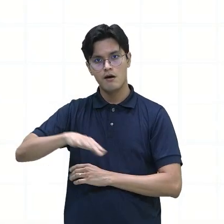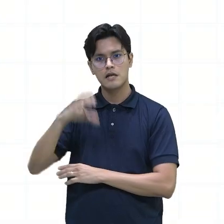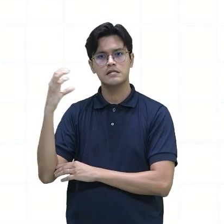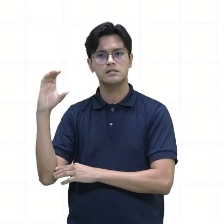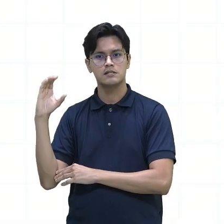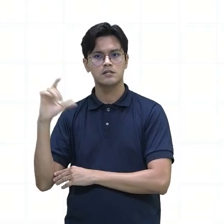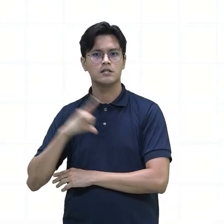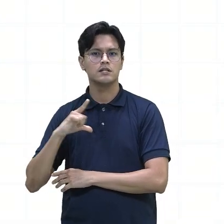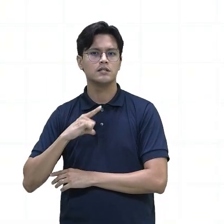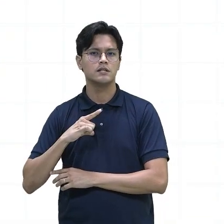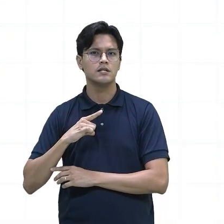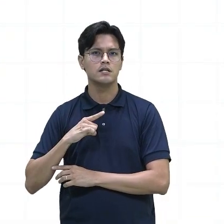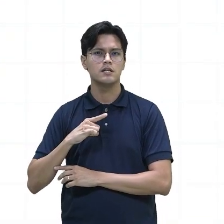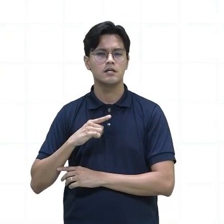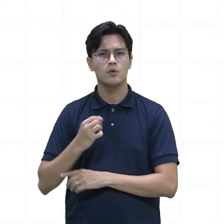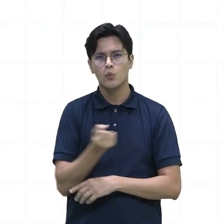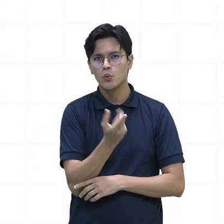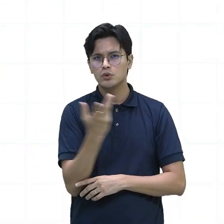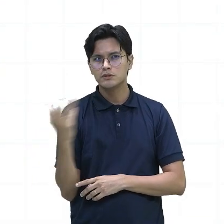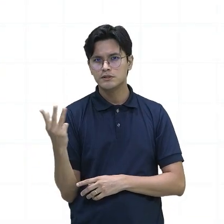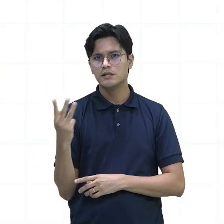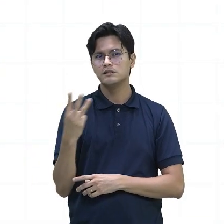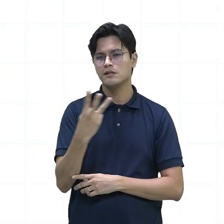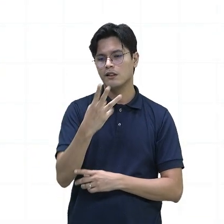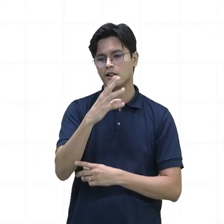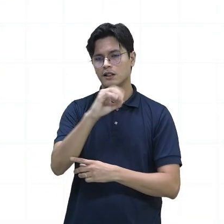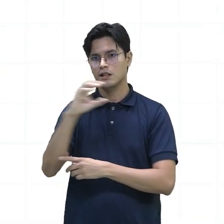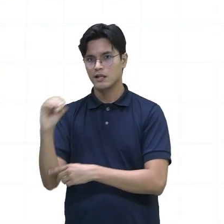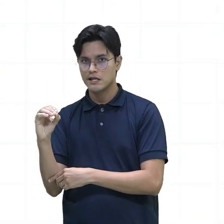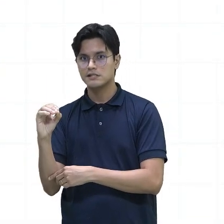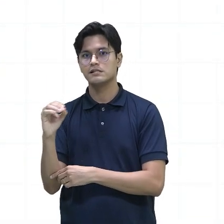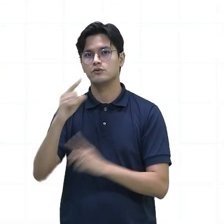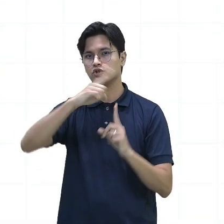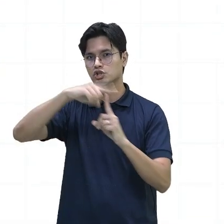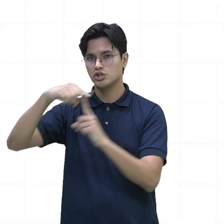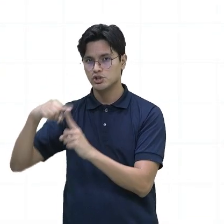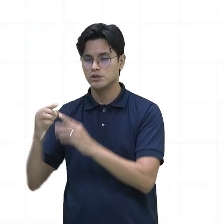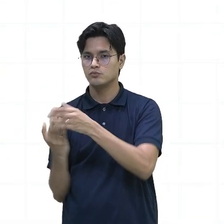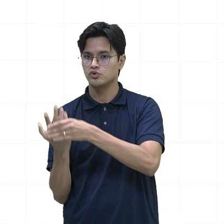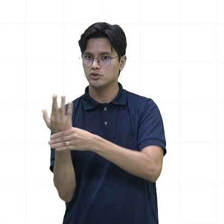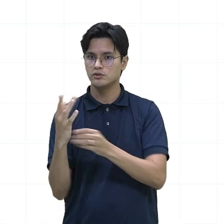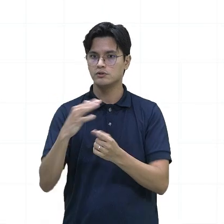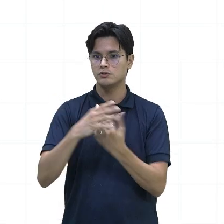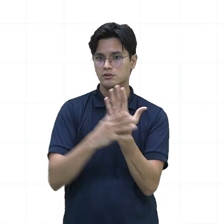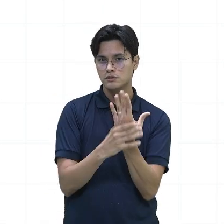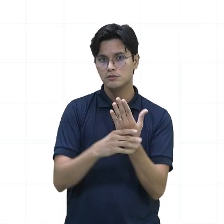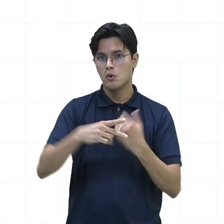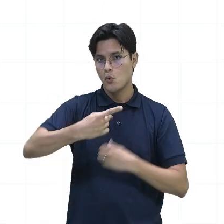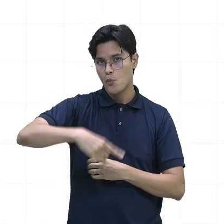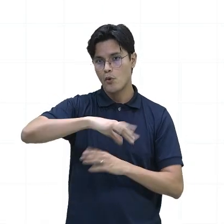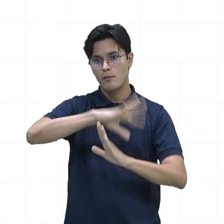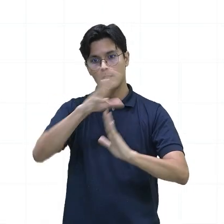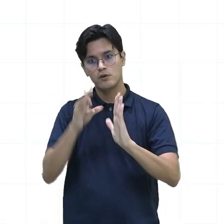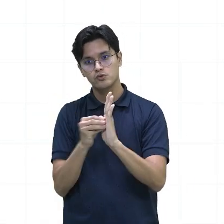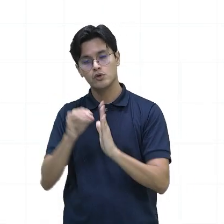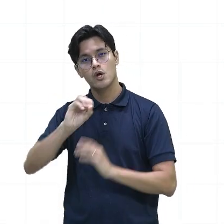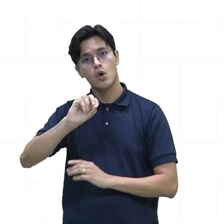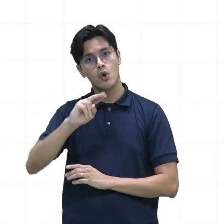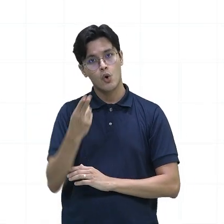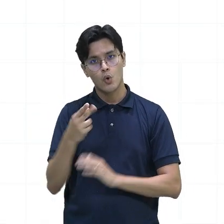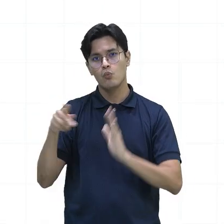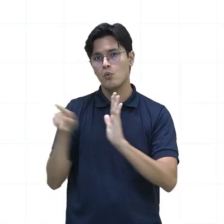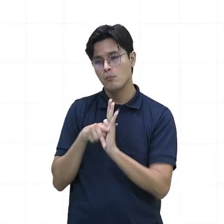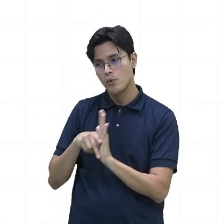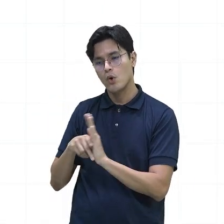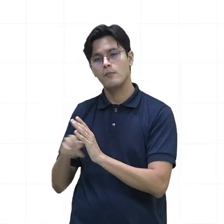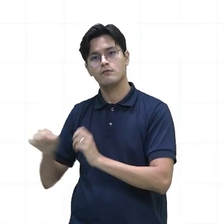cerca de 300 espécies nativas da Amazônia, ou que foram introduzidas, né, vindas de outras regiões, mas que